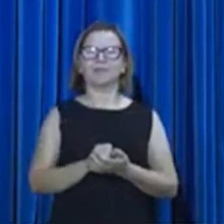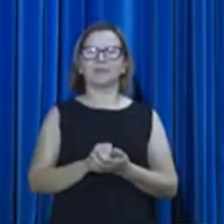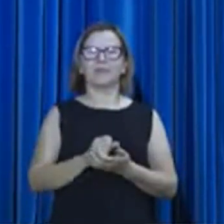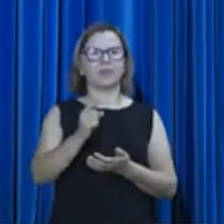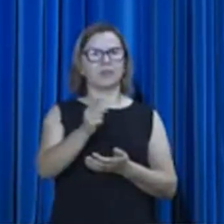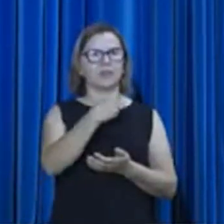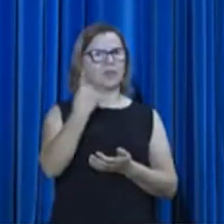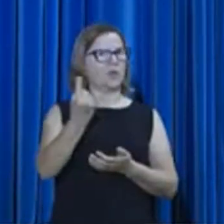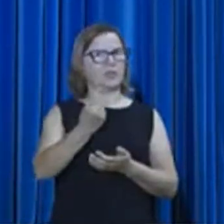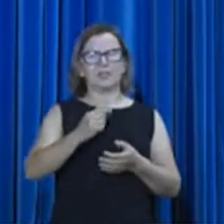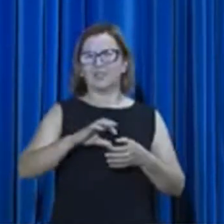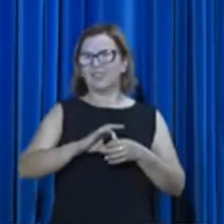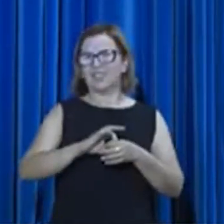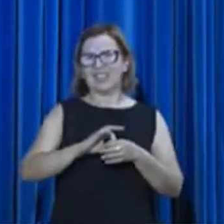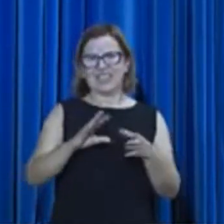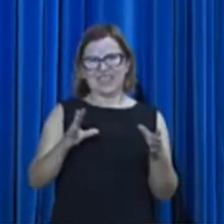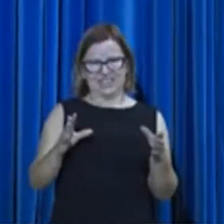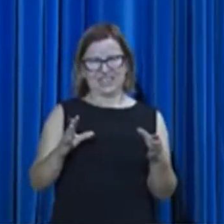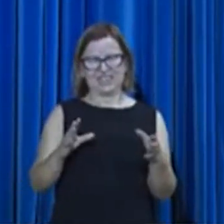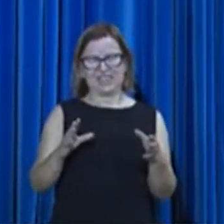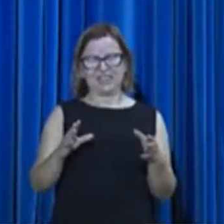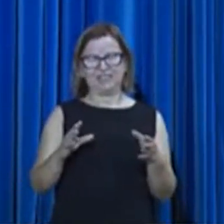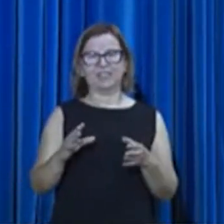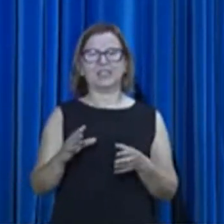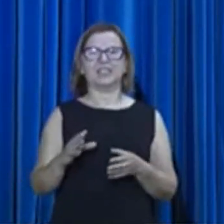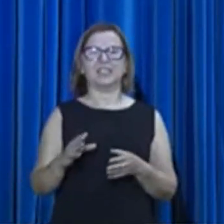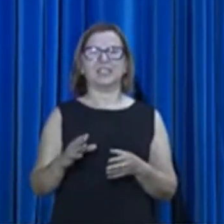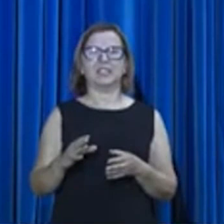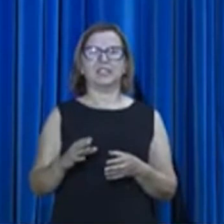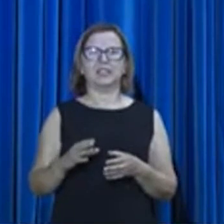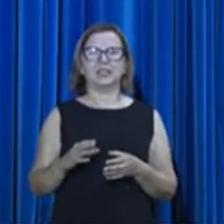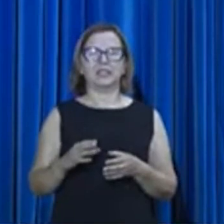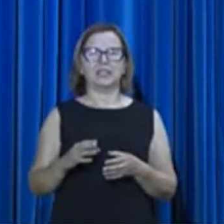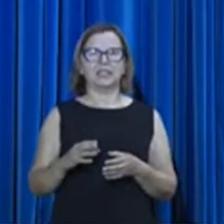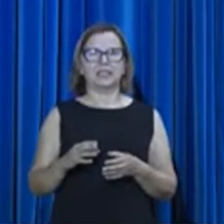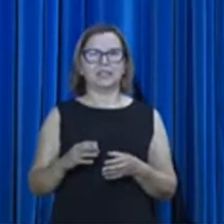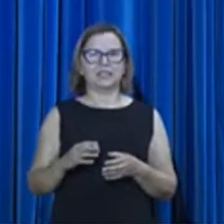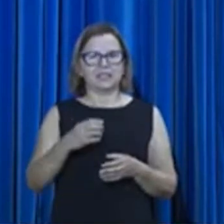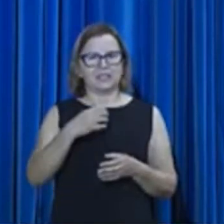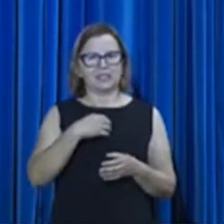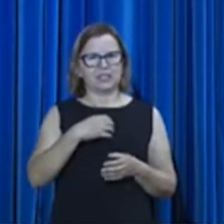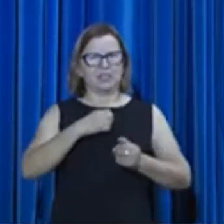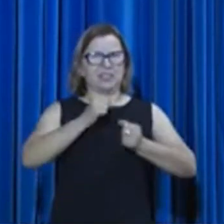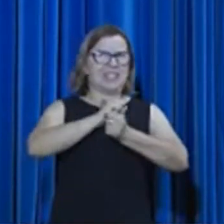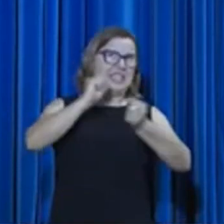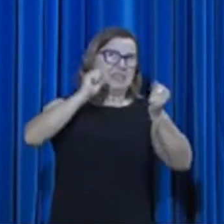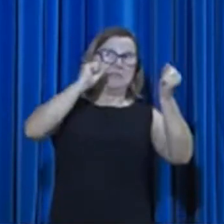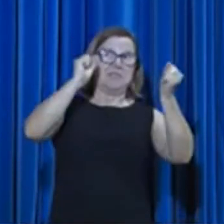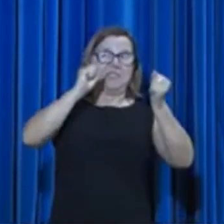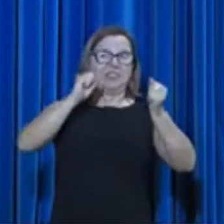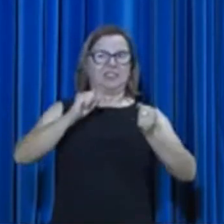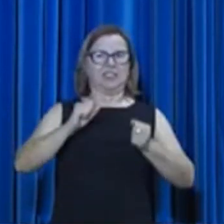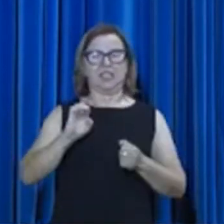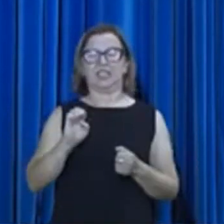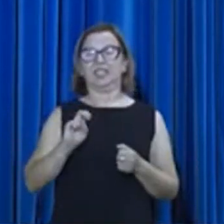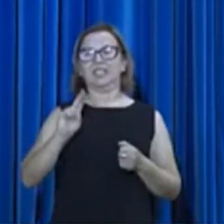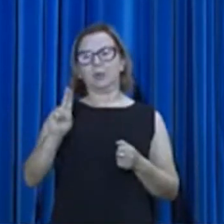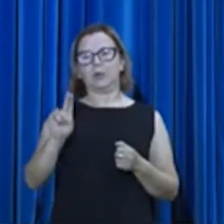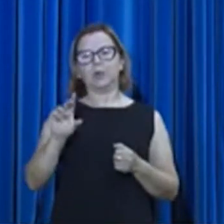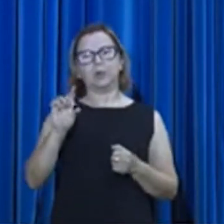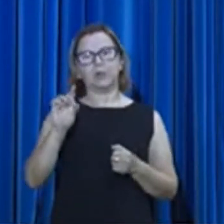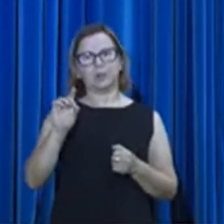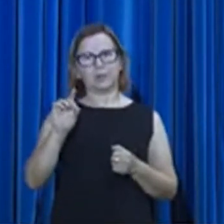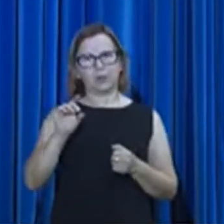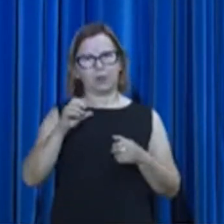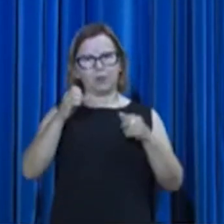disso. Essa condição de rebeldia e egoísmo só pode ser quebrada pela obra de Cristo